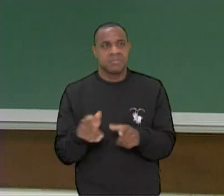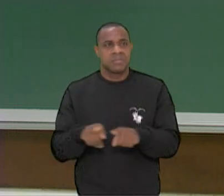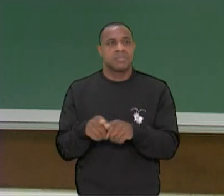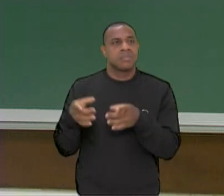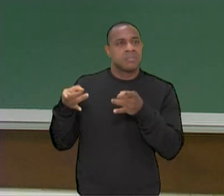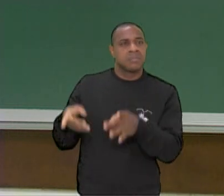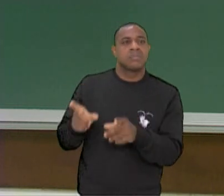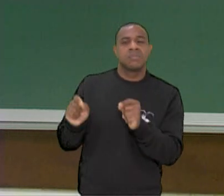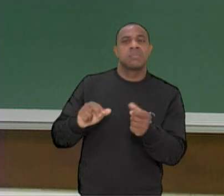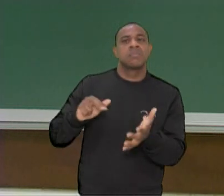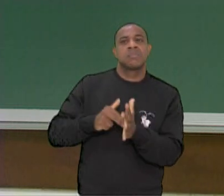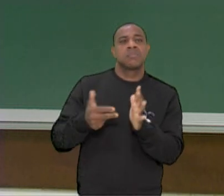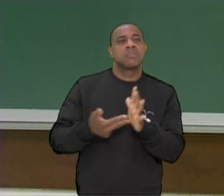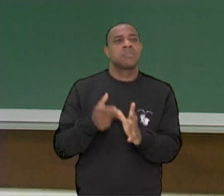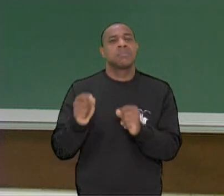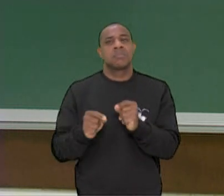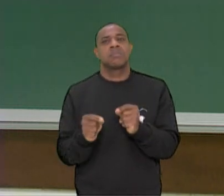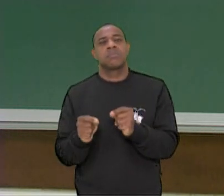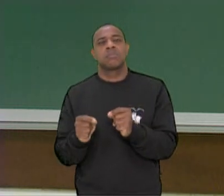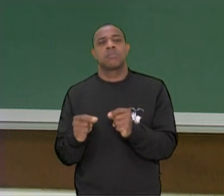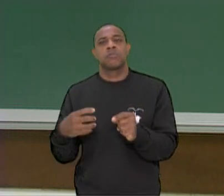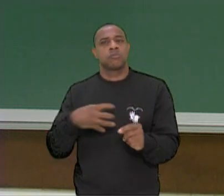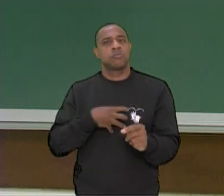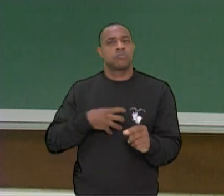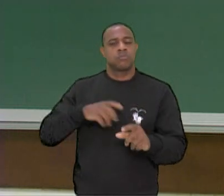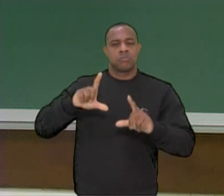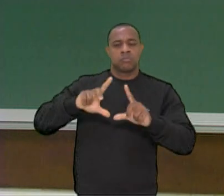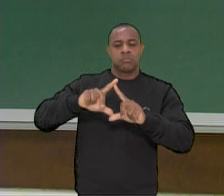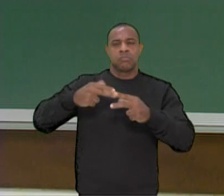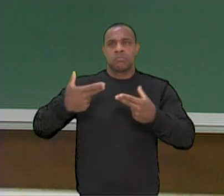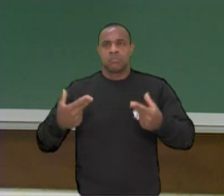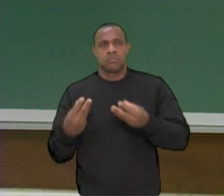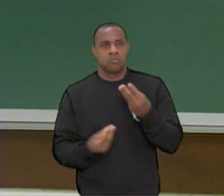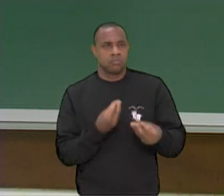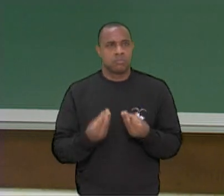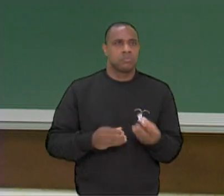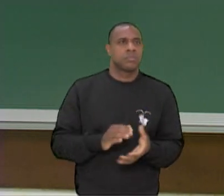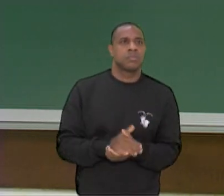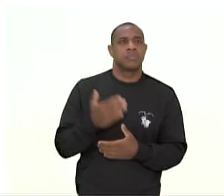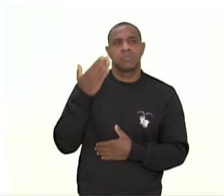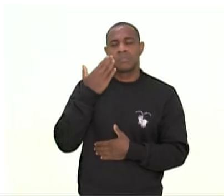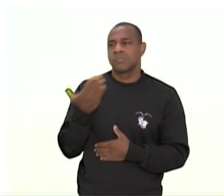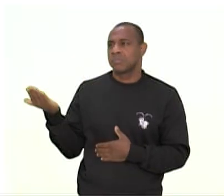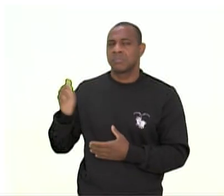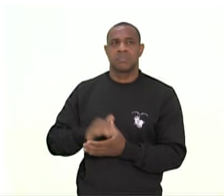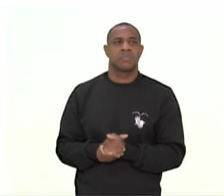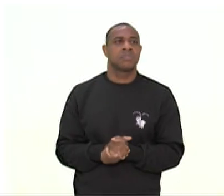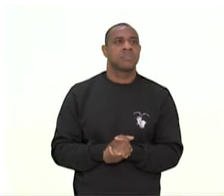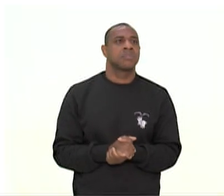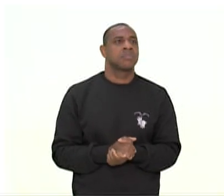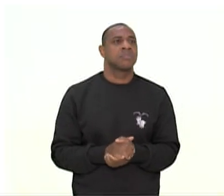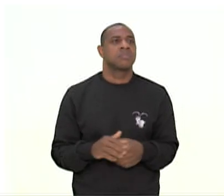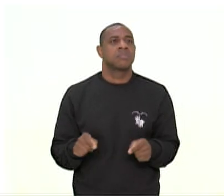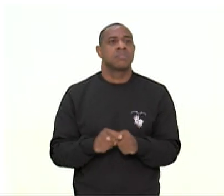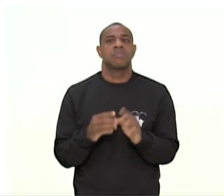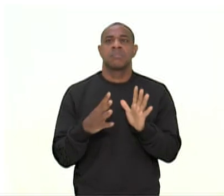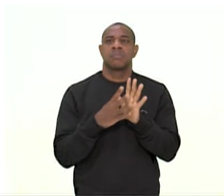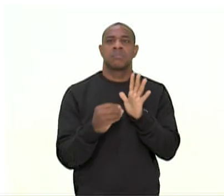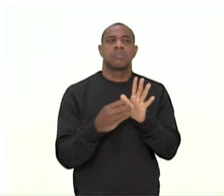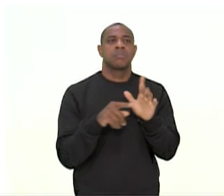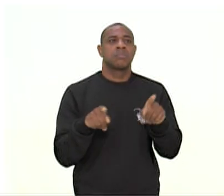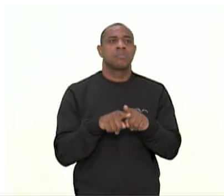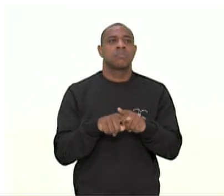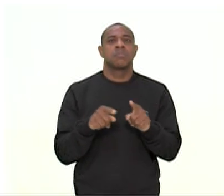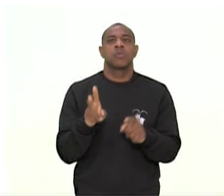da representação das formas de uma maneira realista. E também arbitrariedade no uso